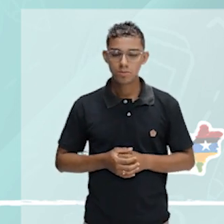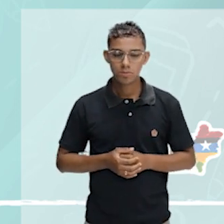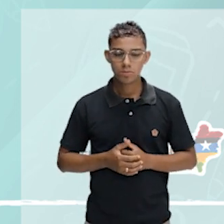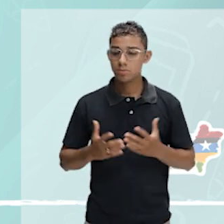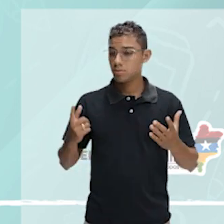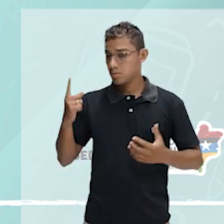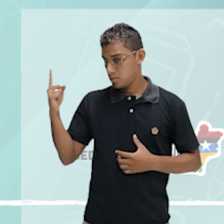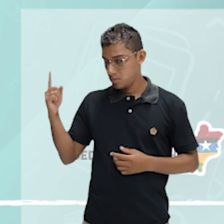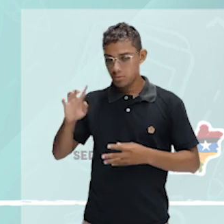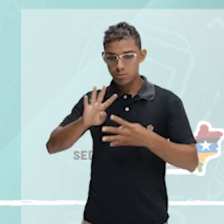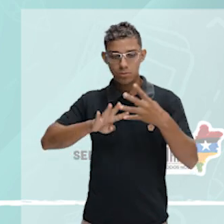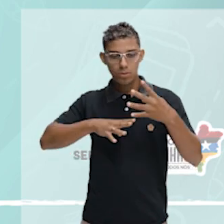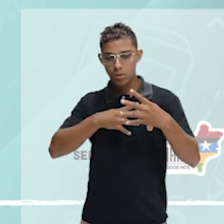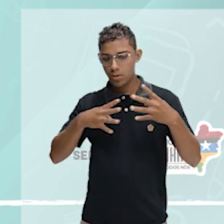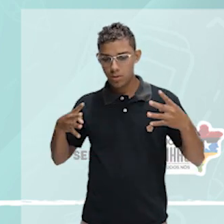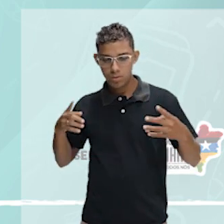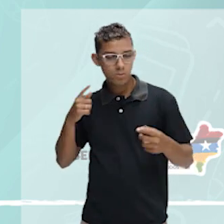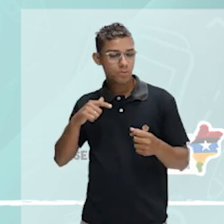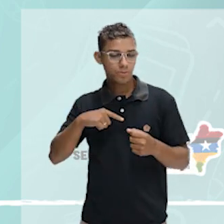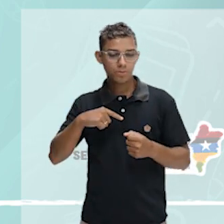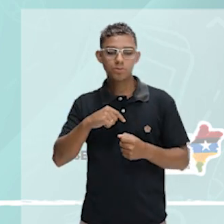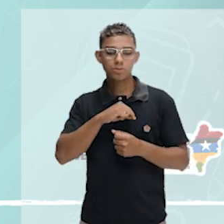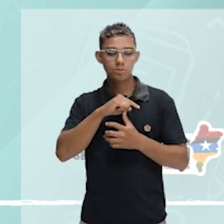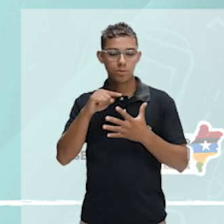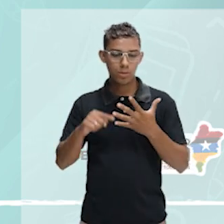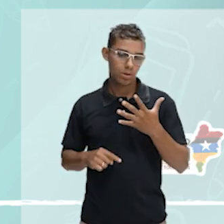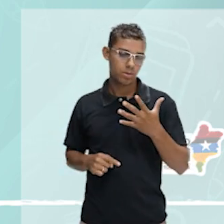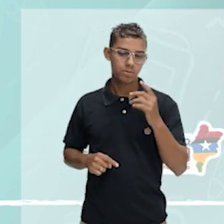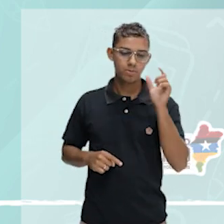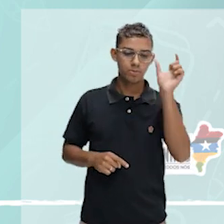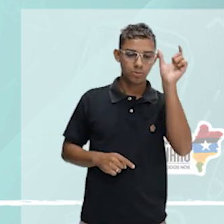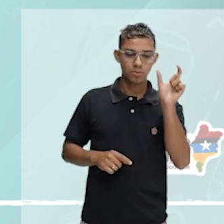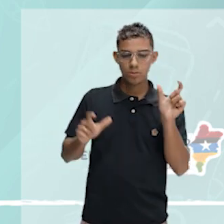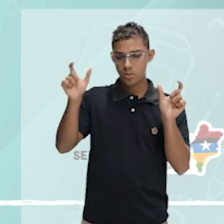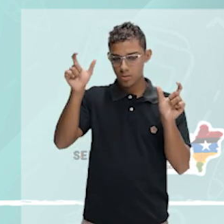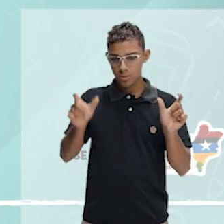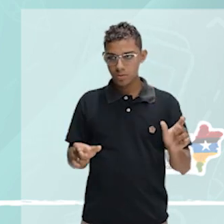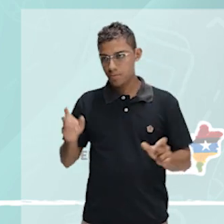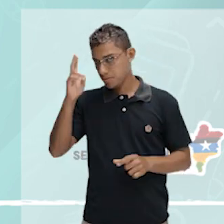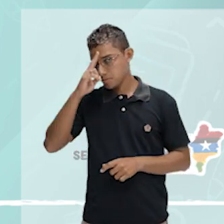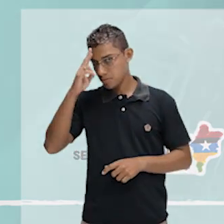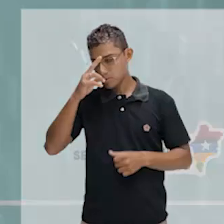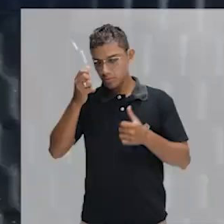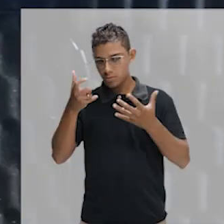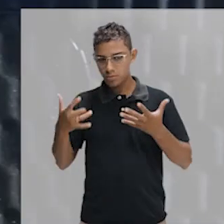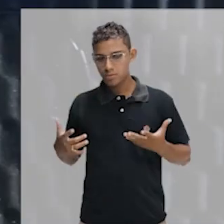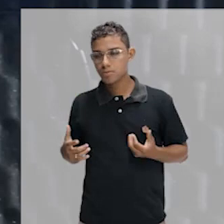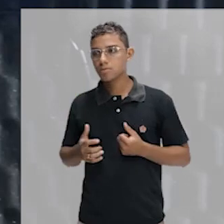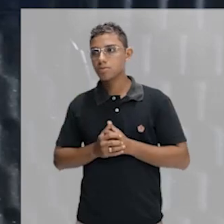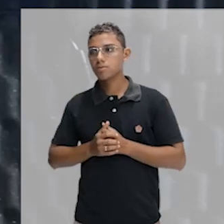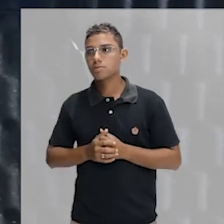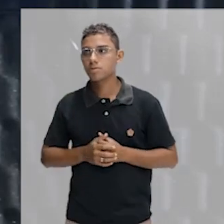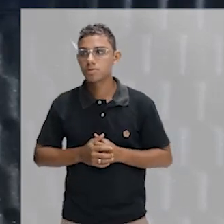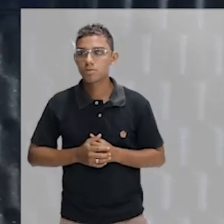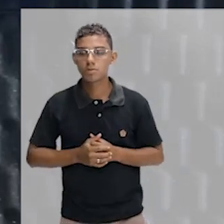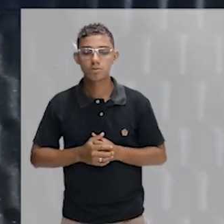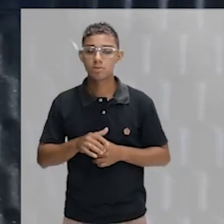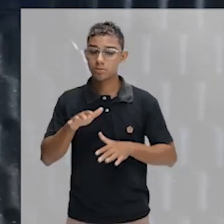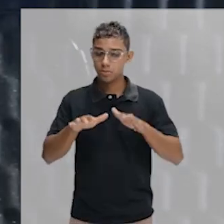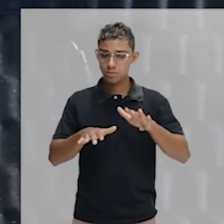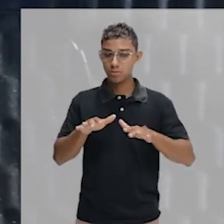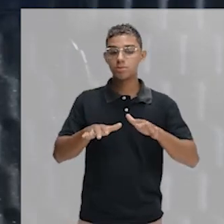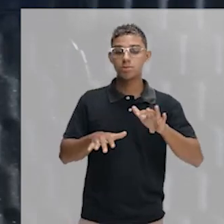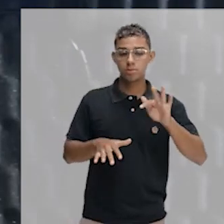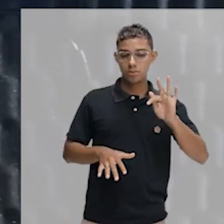Nessa tabela aqui eu só tenho essas duas informações Olha o que eu lembro que eu disse para você ainda pouco ó às vezes